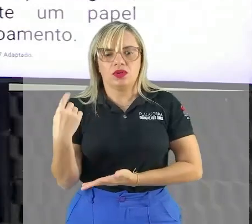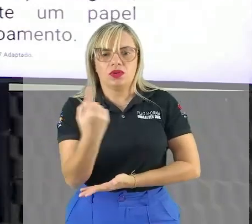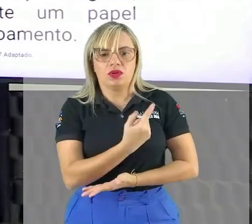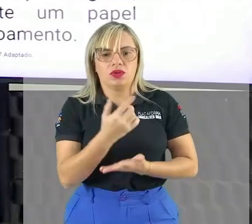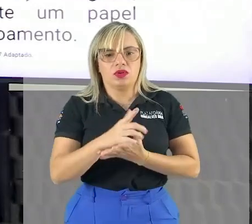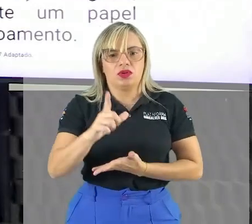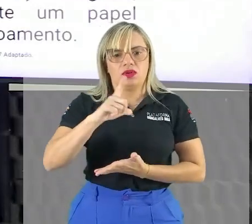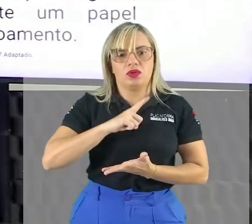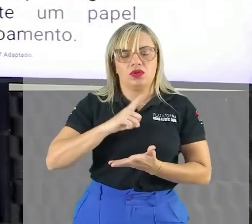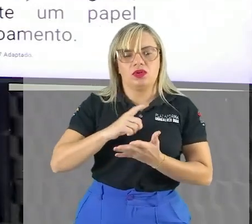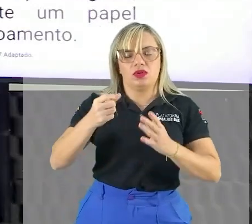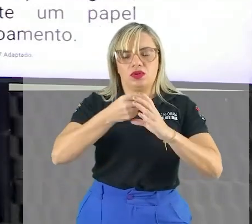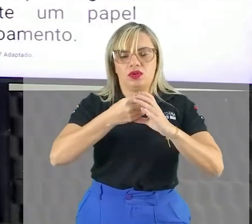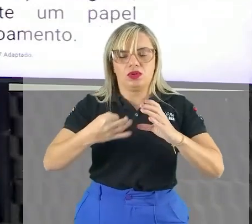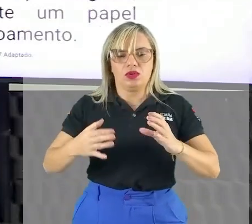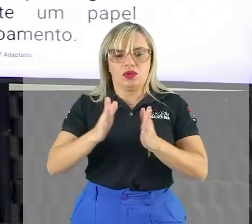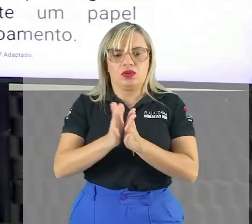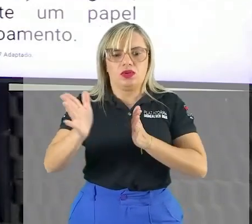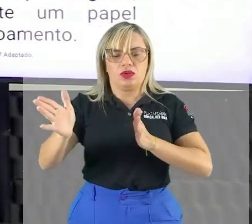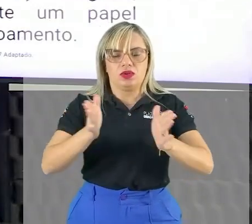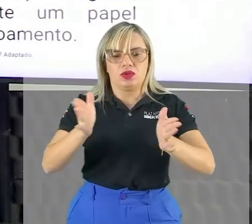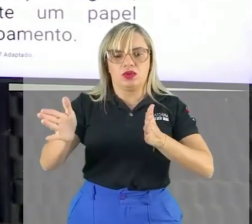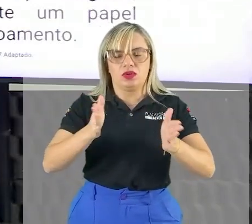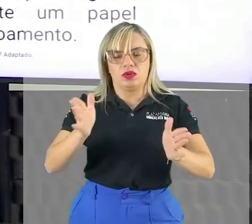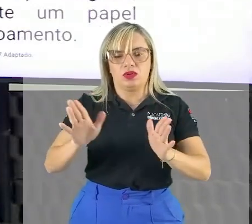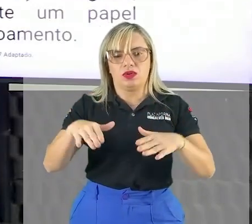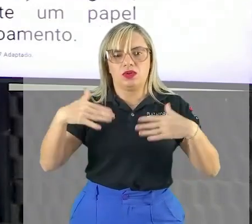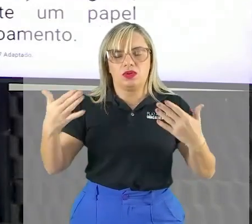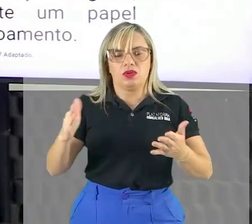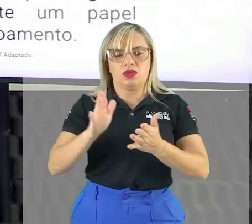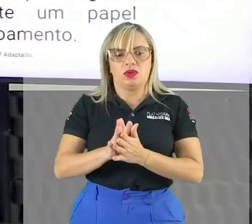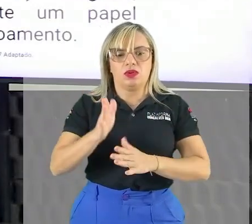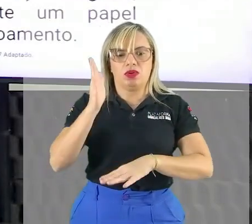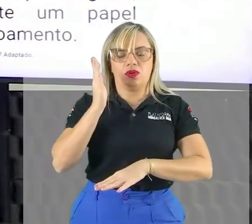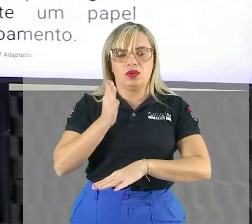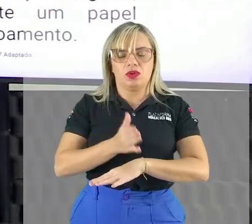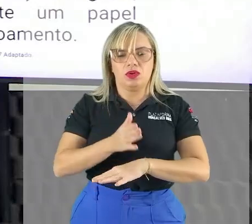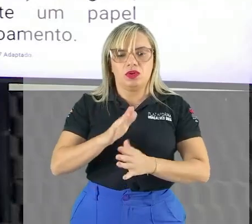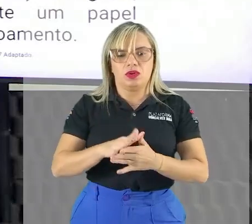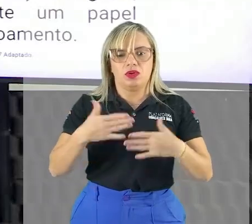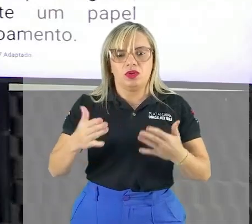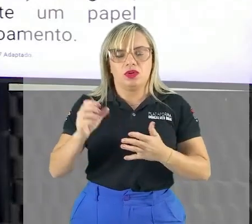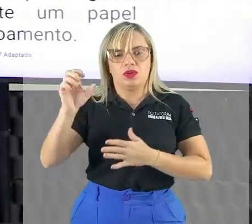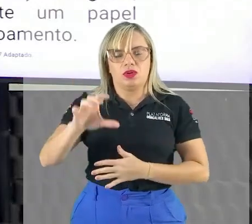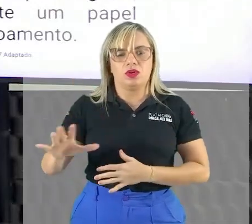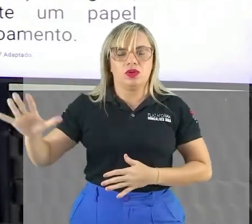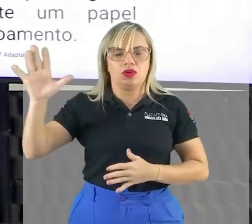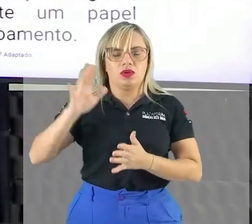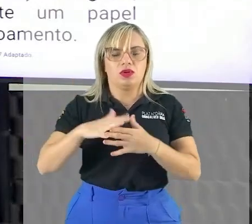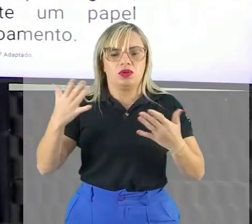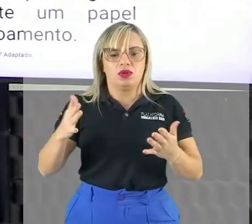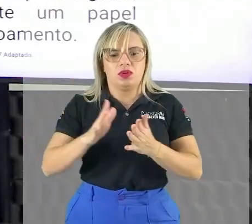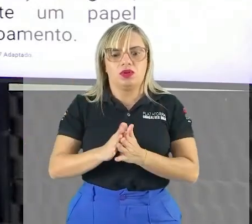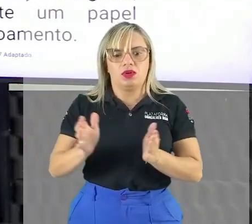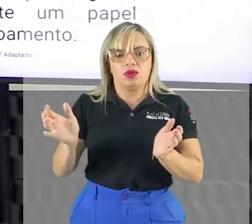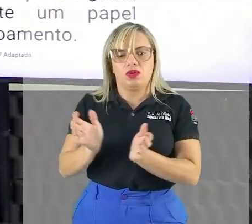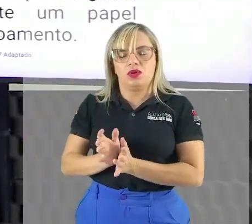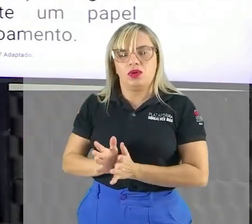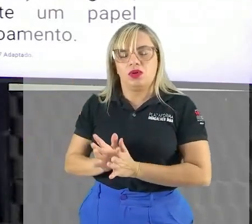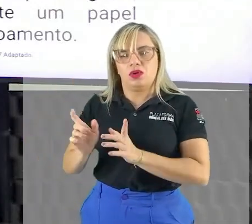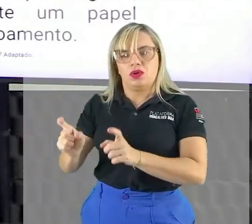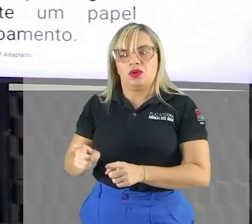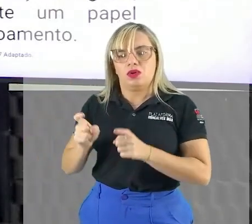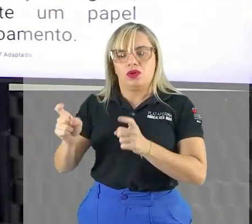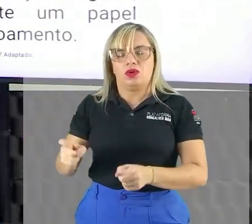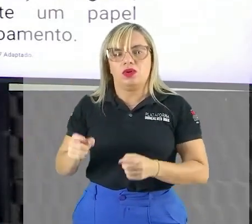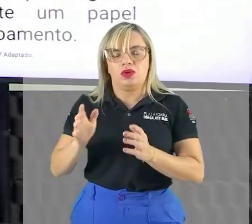algumas características desse período que é dito enquanto período medieval na Europa. Aí você tem a ruralização,